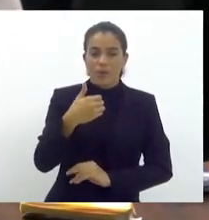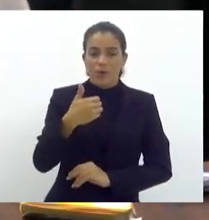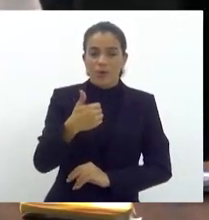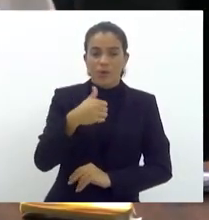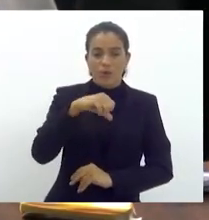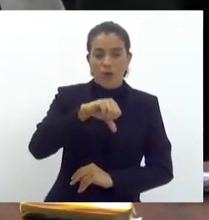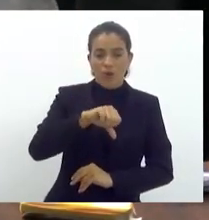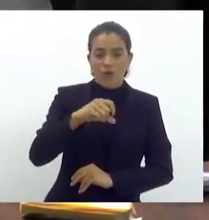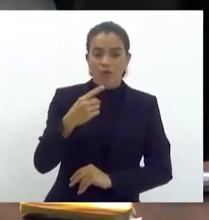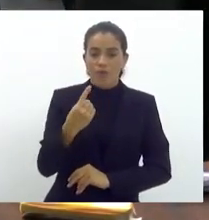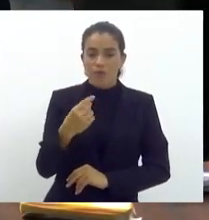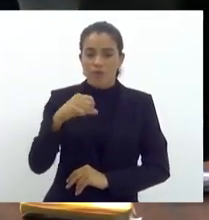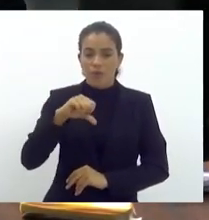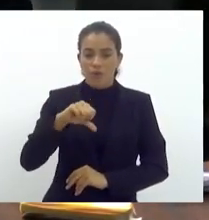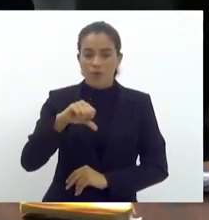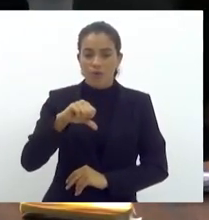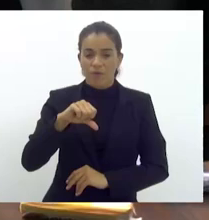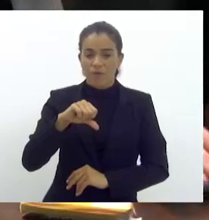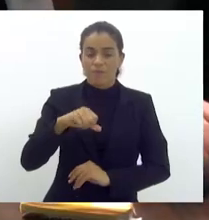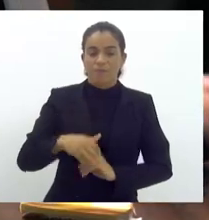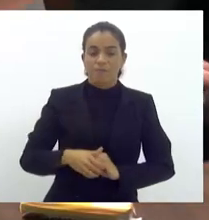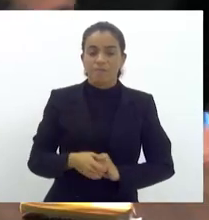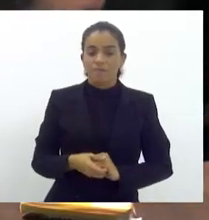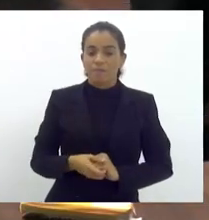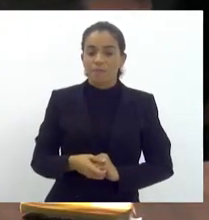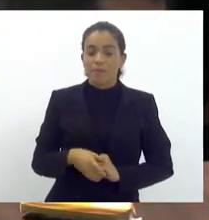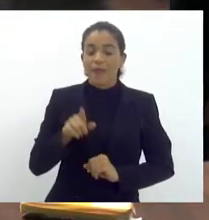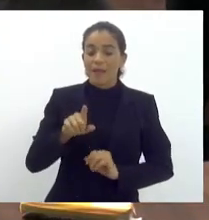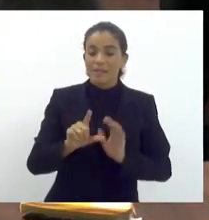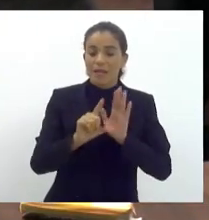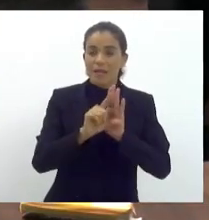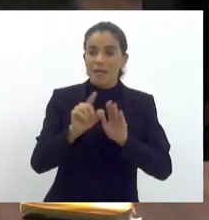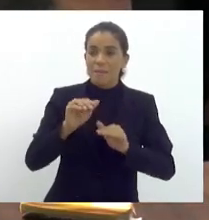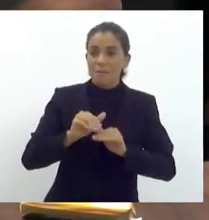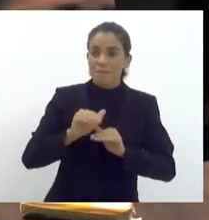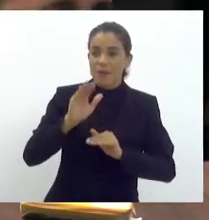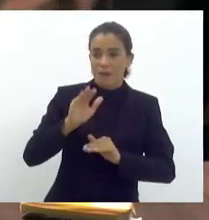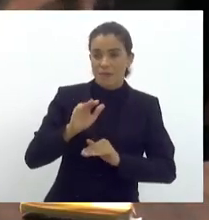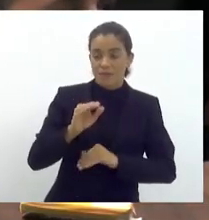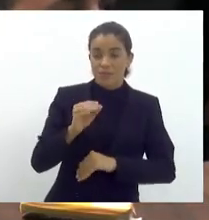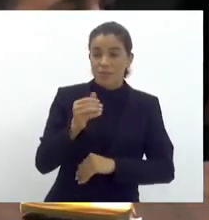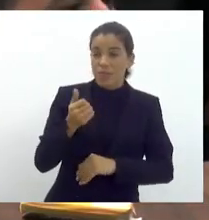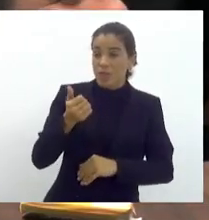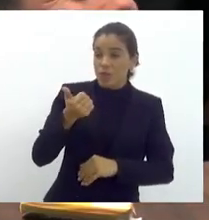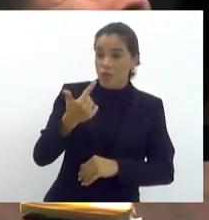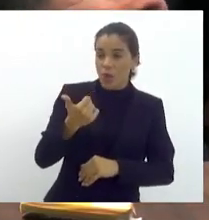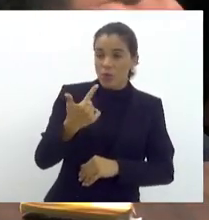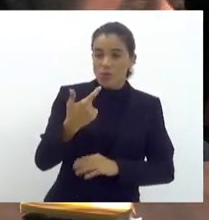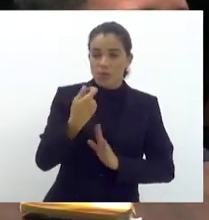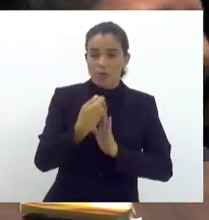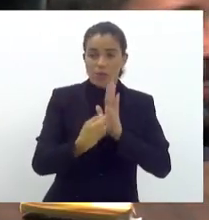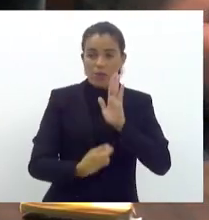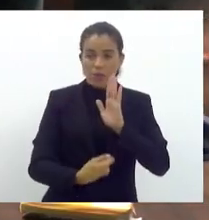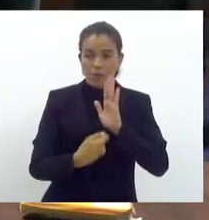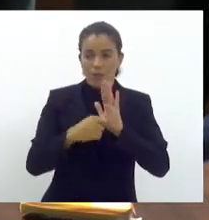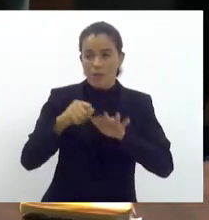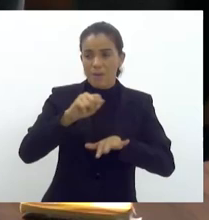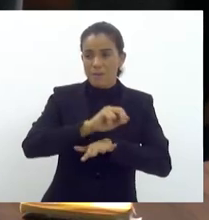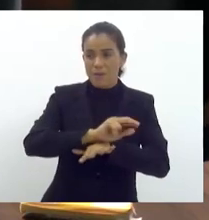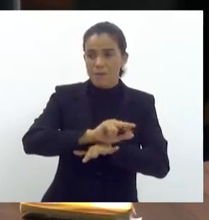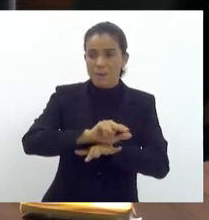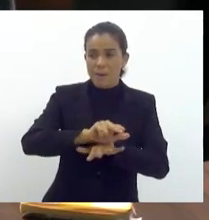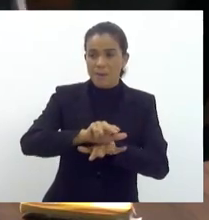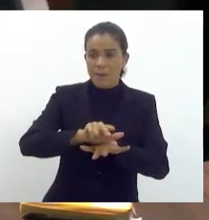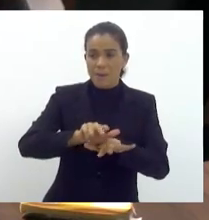21 esta lei tem mais de uma dúzia de autores André Siciliano